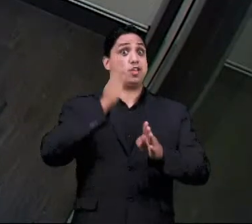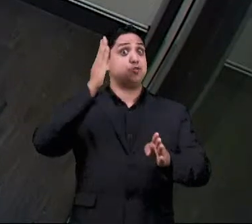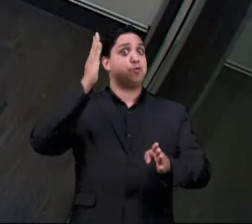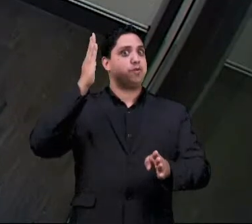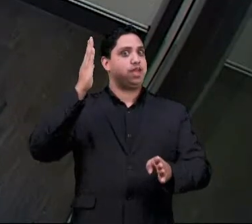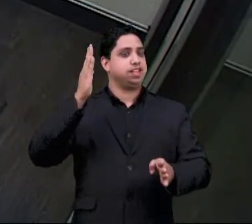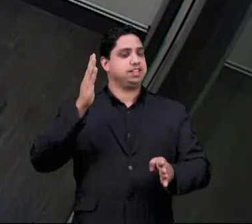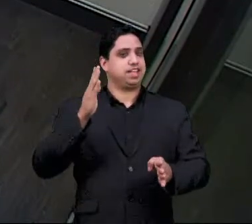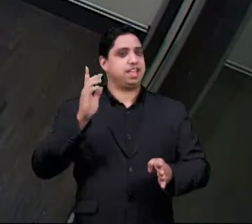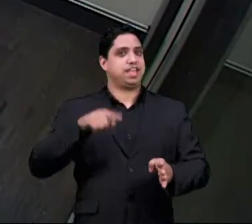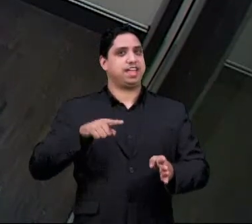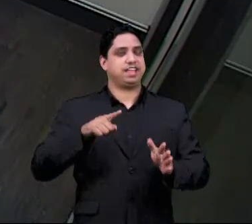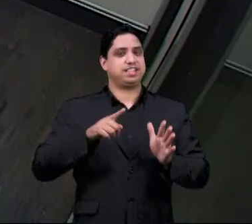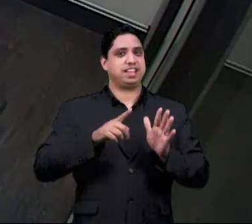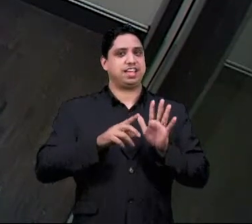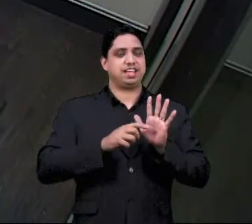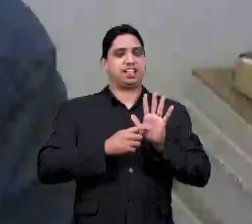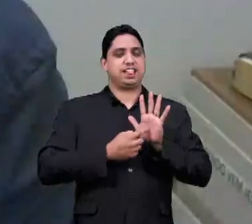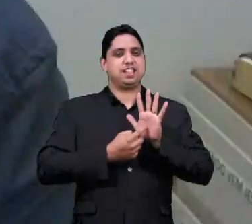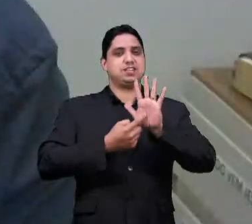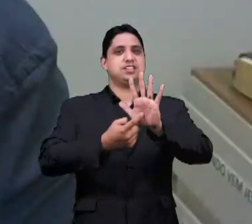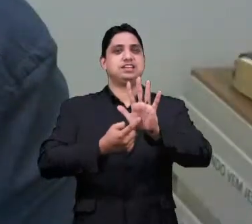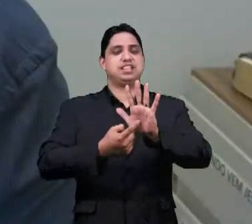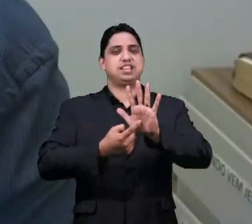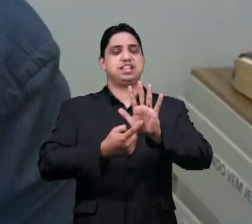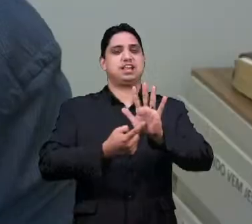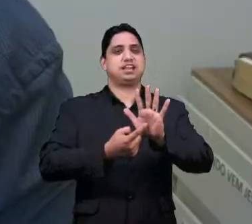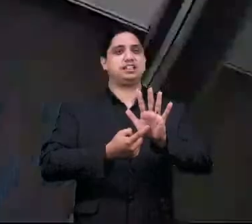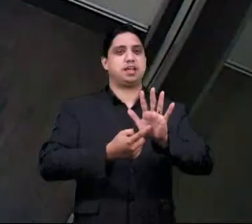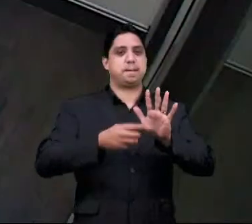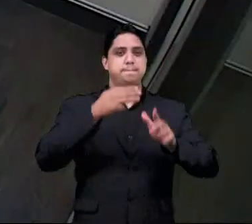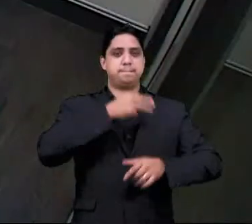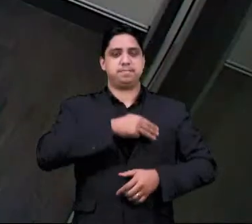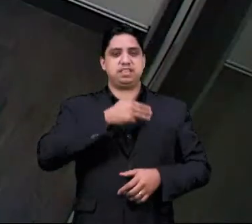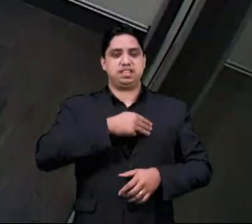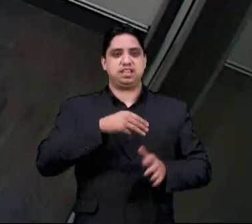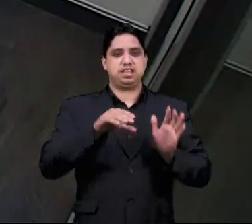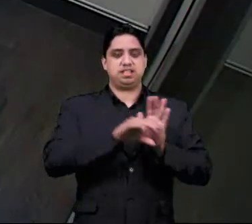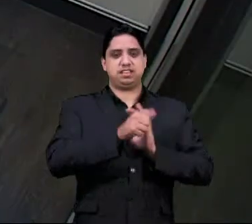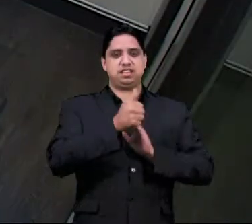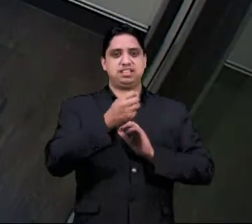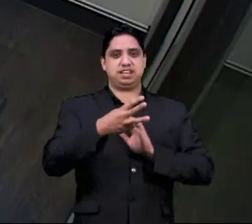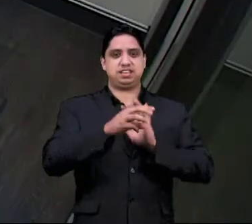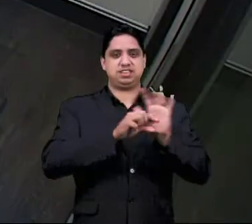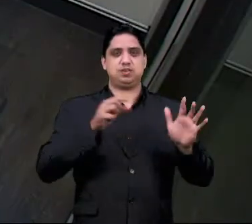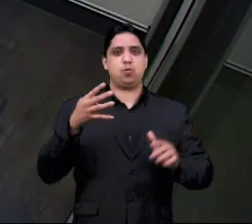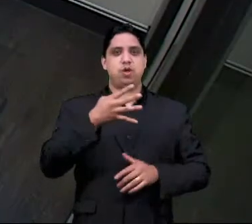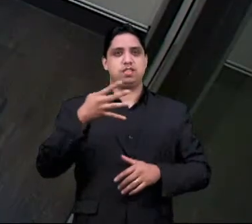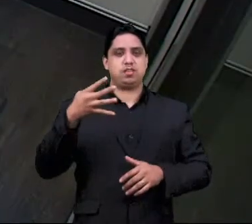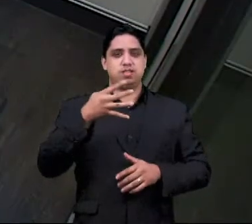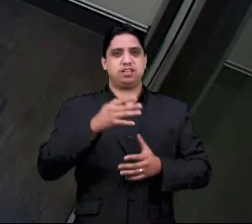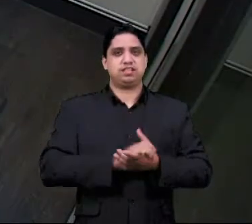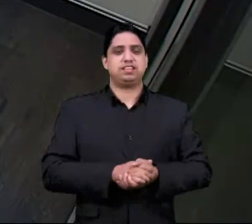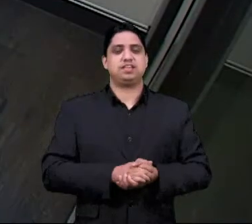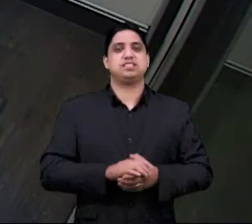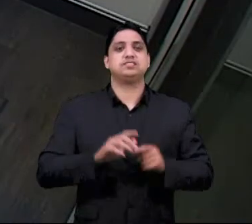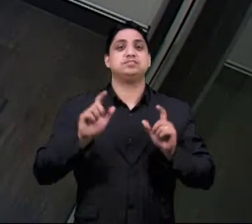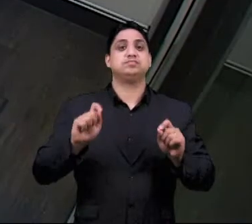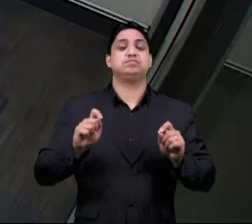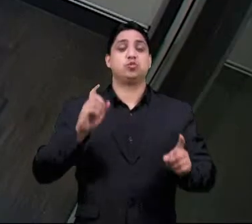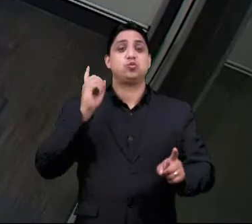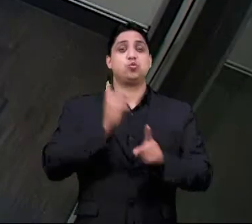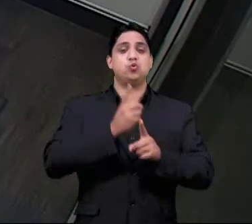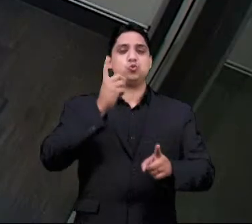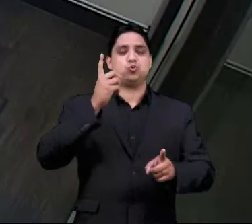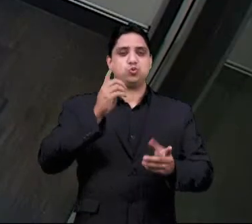Maravilha. Que está registrada em Mateus 13:44, que é o achado